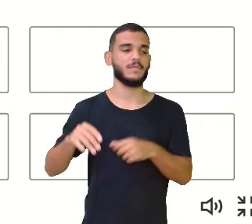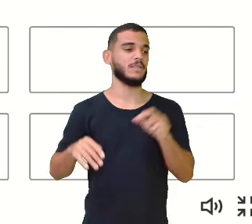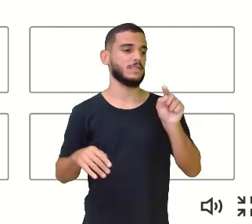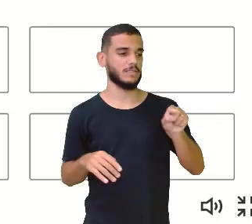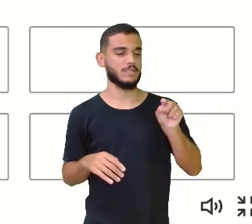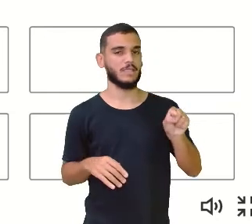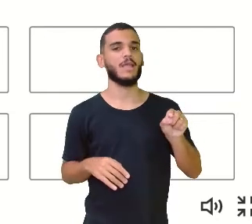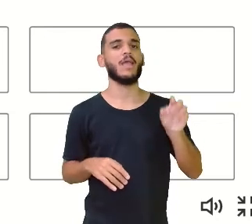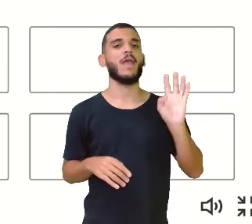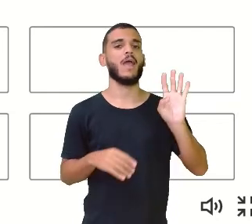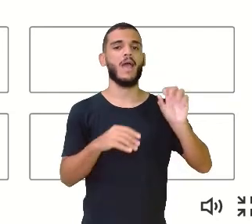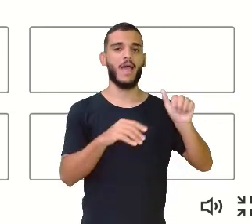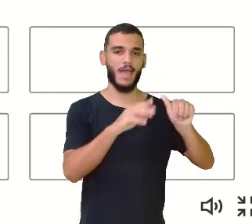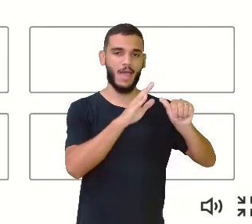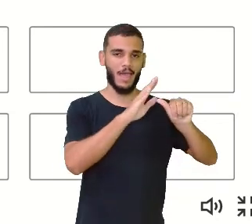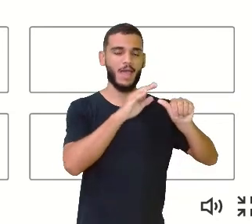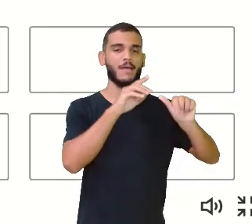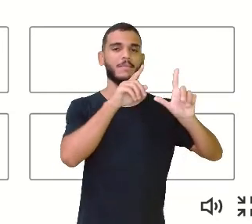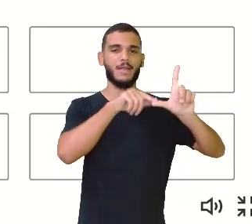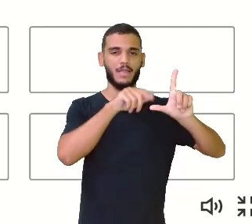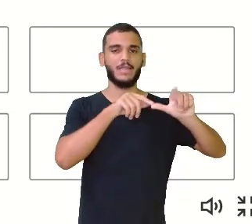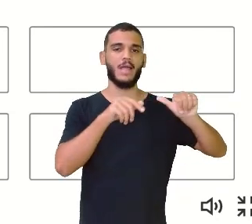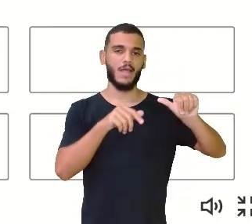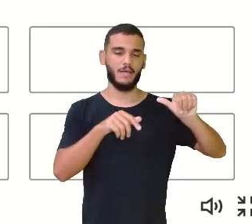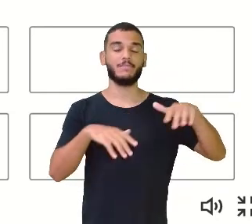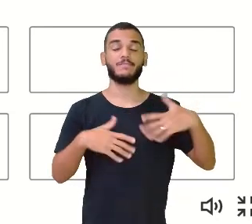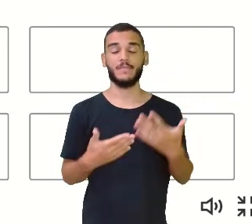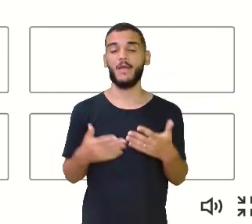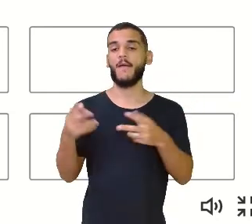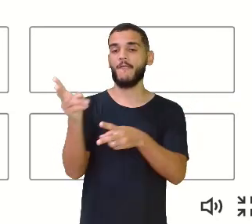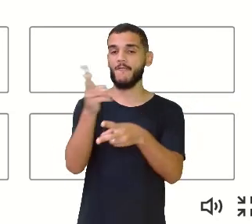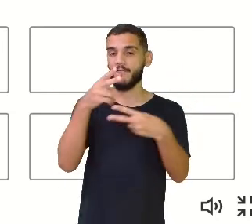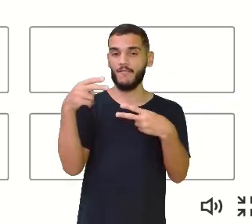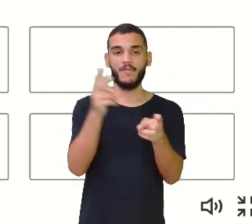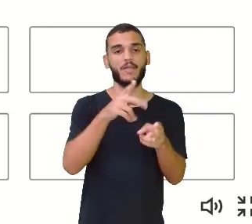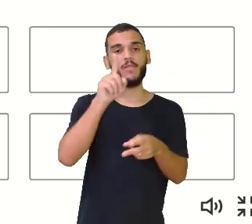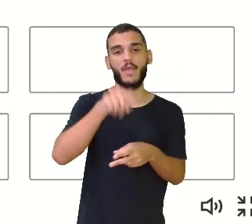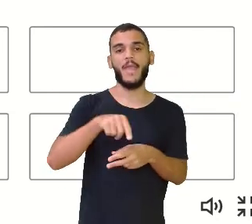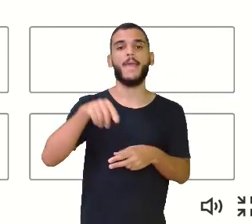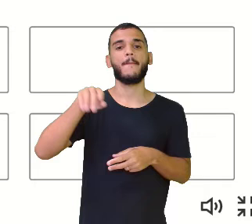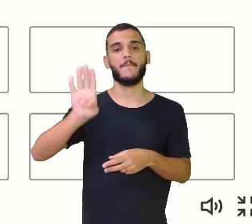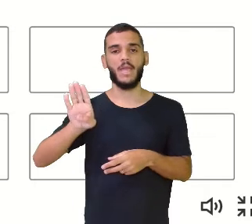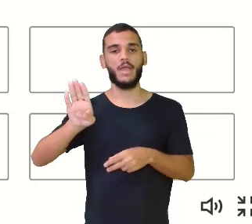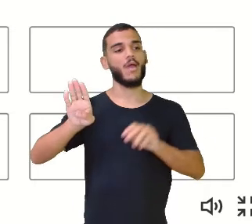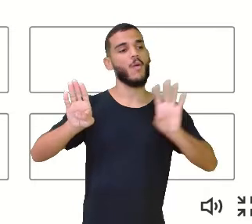aí para a professora Márcia, né? É verdade. Então, o vento é o quê? B ou ele é A?